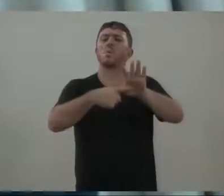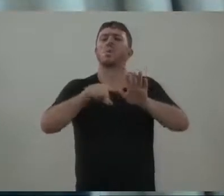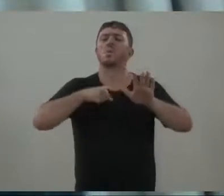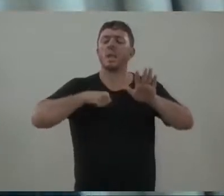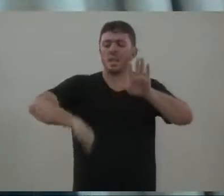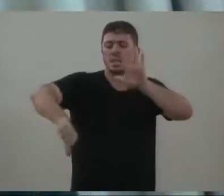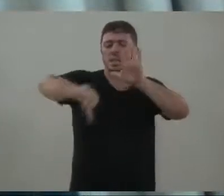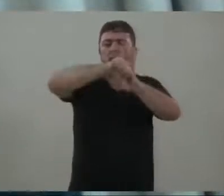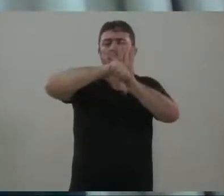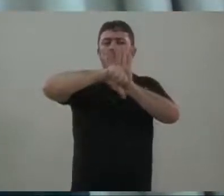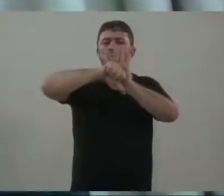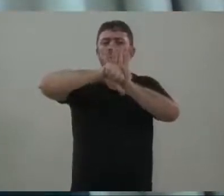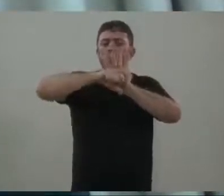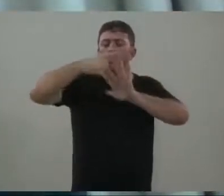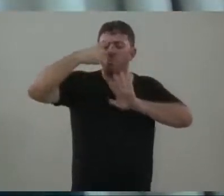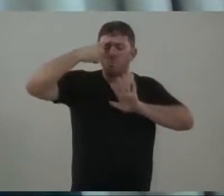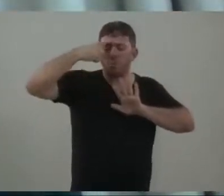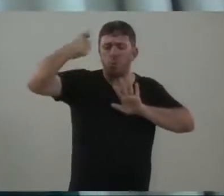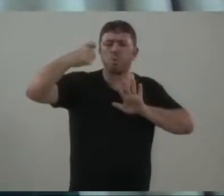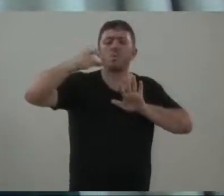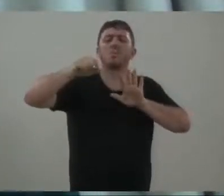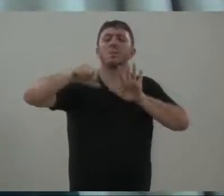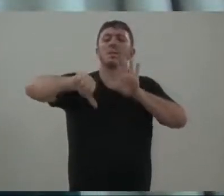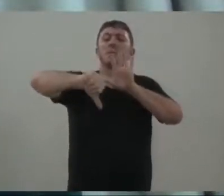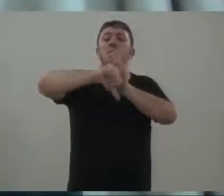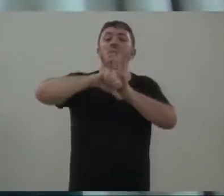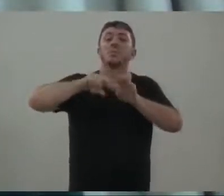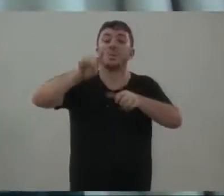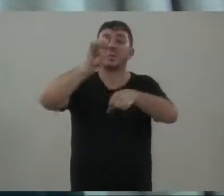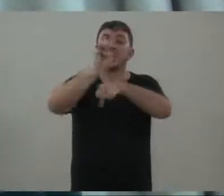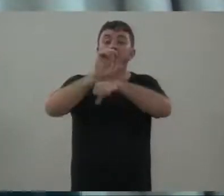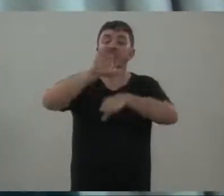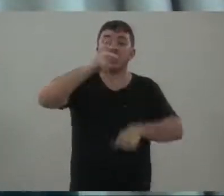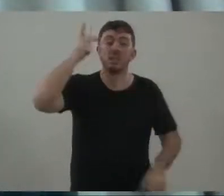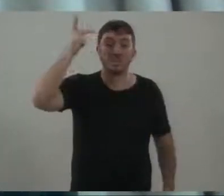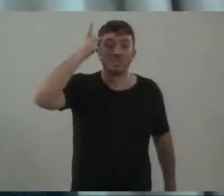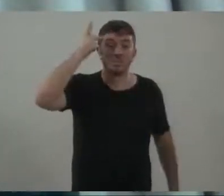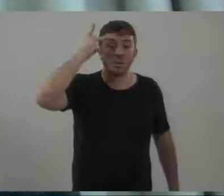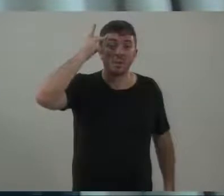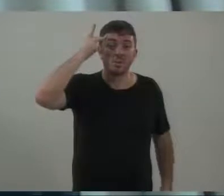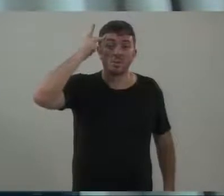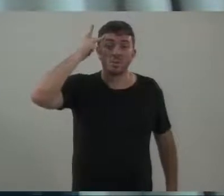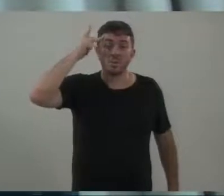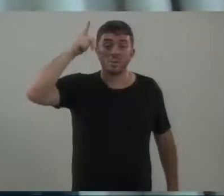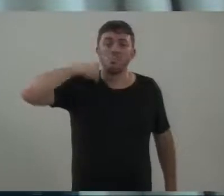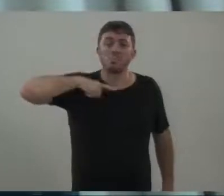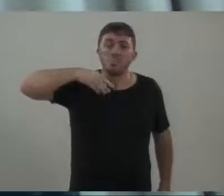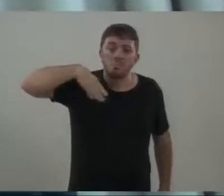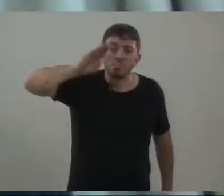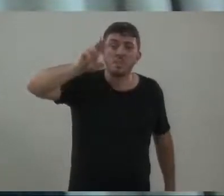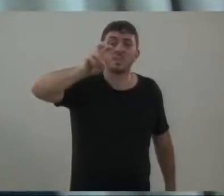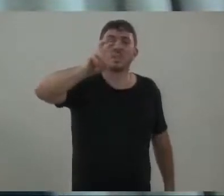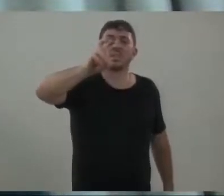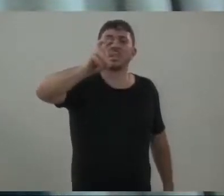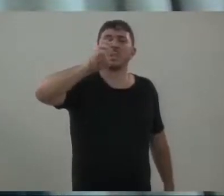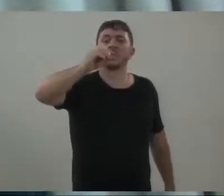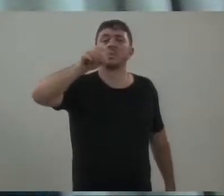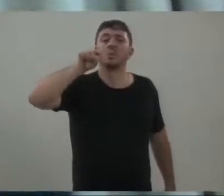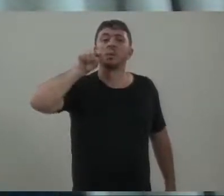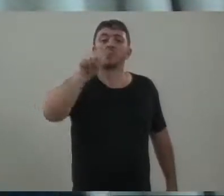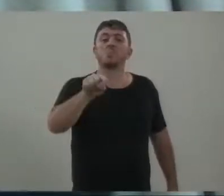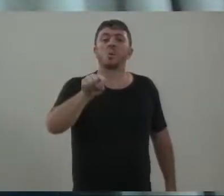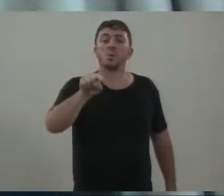exposição à violência na cidade do estado de São Paulo, com mais de 50 mil habitantes. E